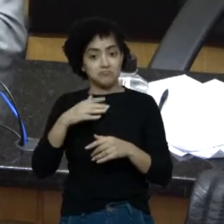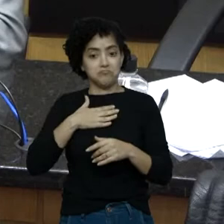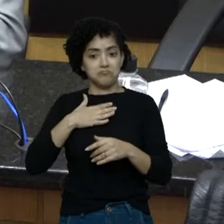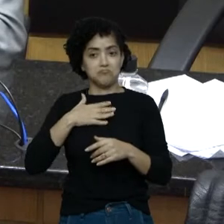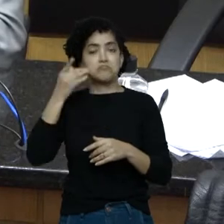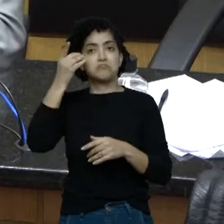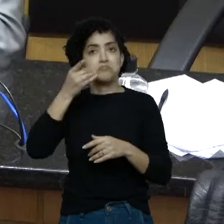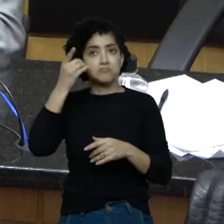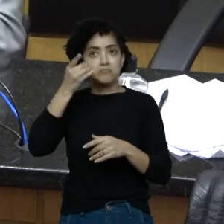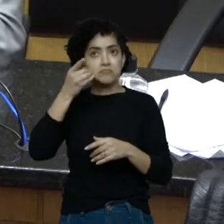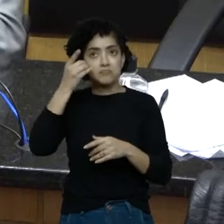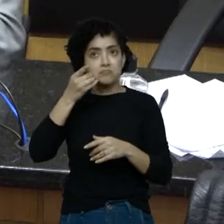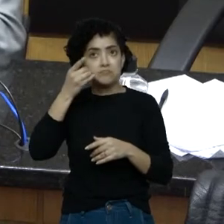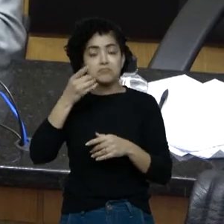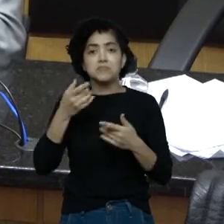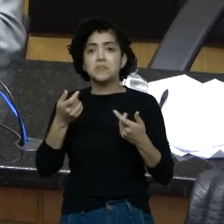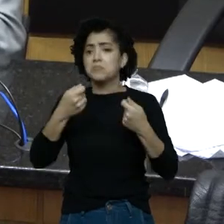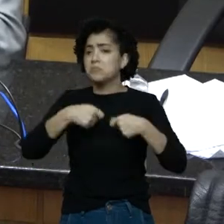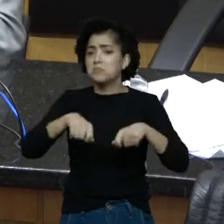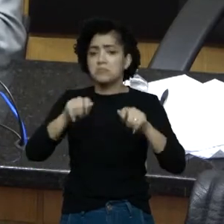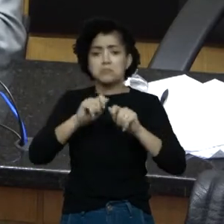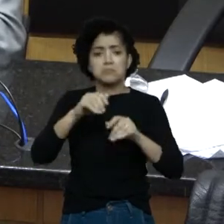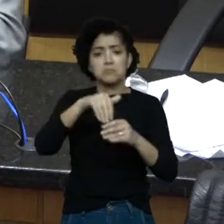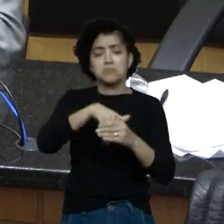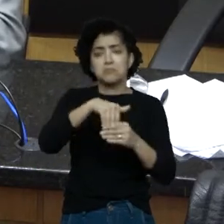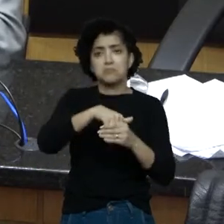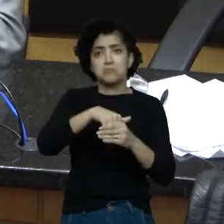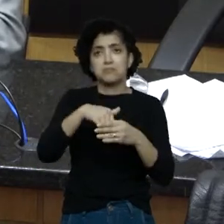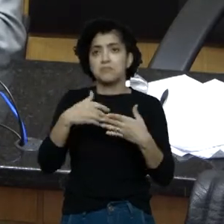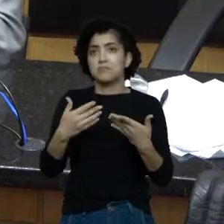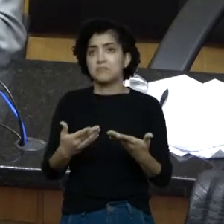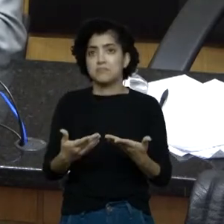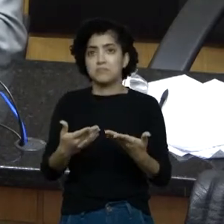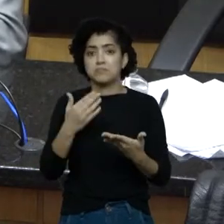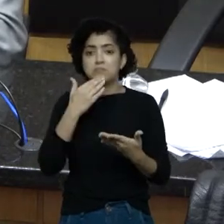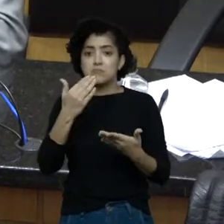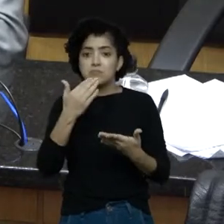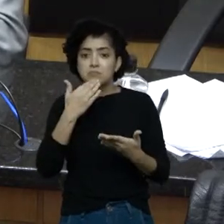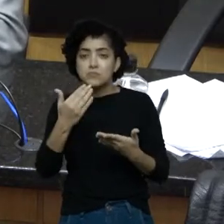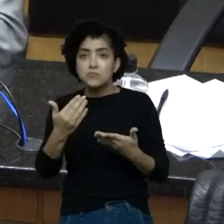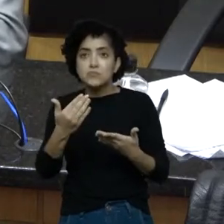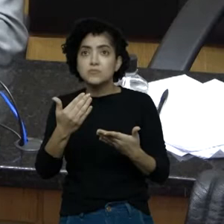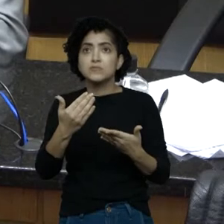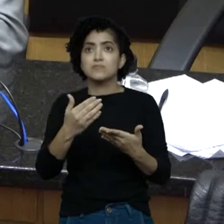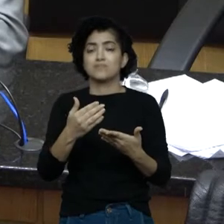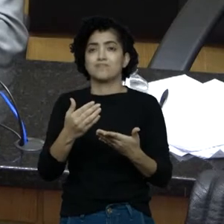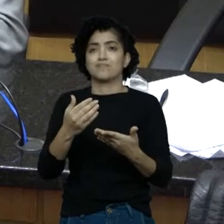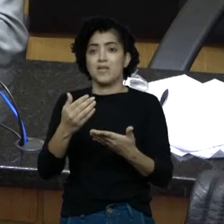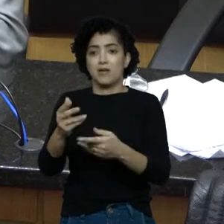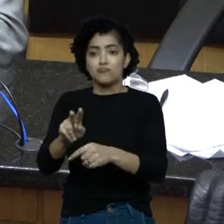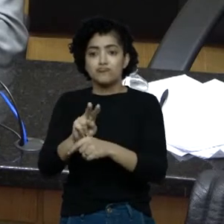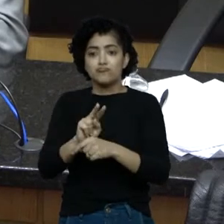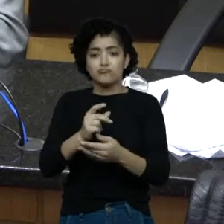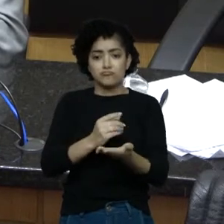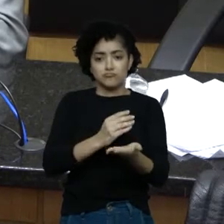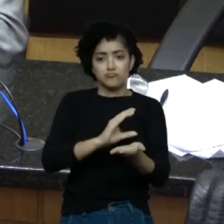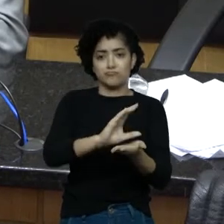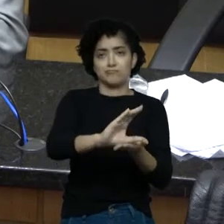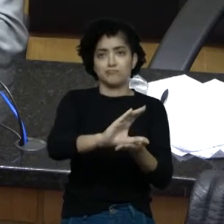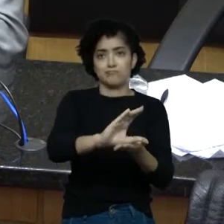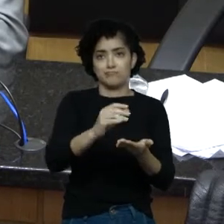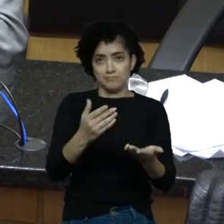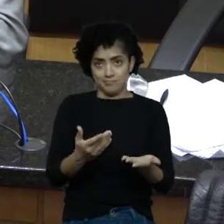Deputado Não precisei voltar nenhum pedido de financiamento ou seja